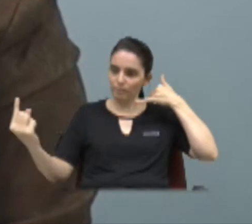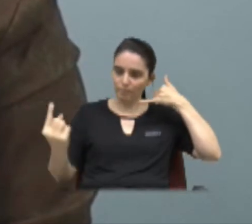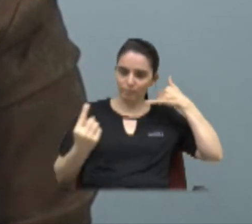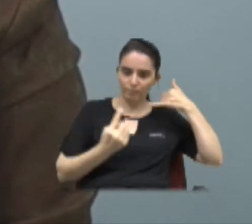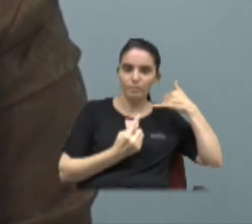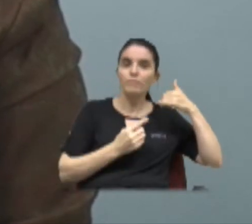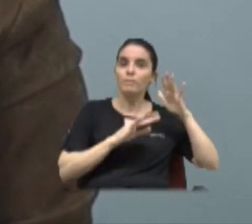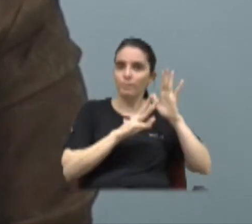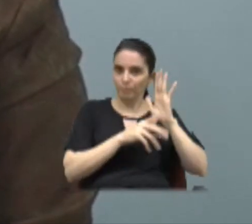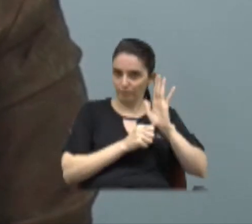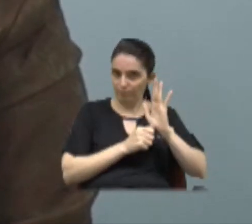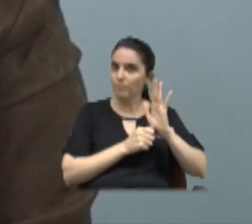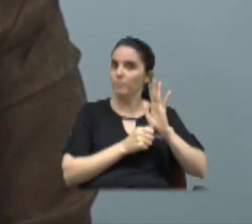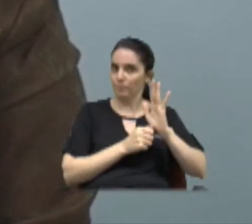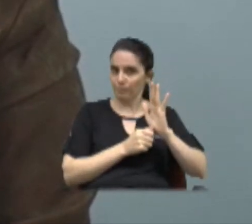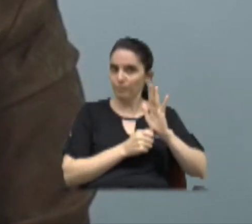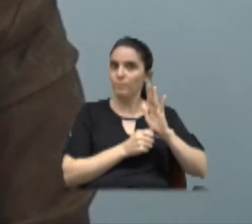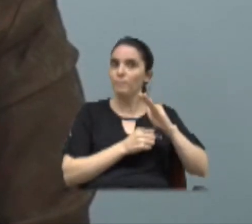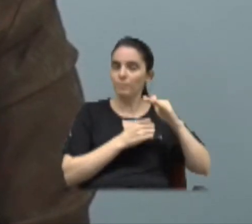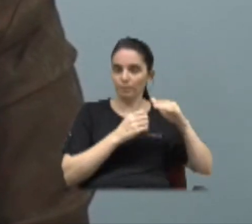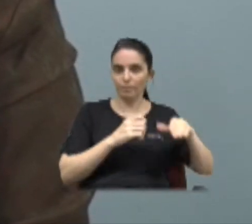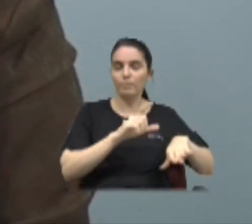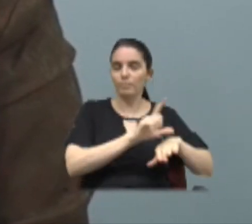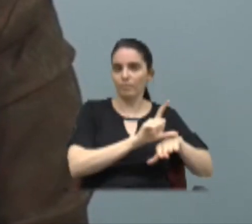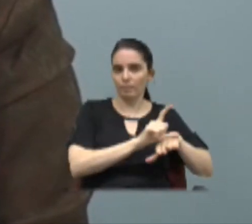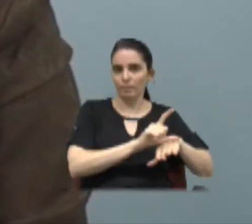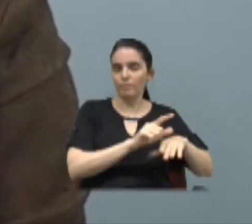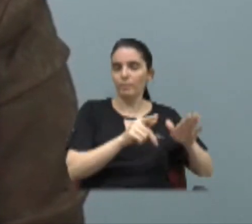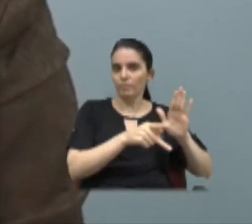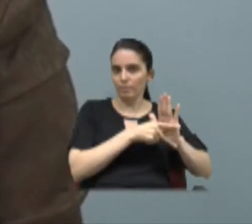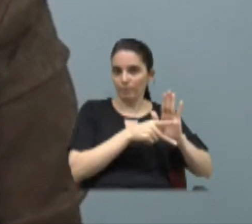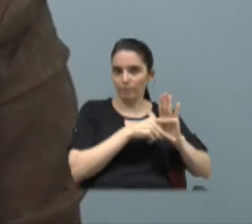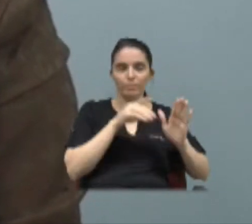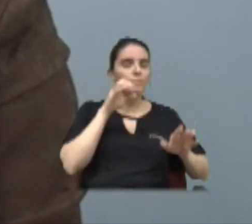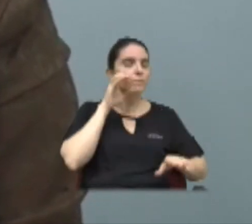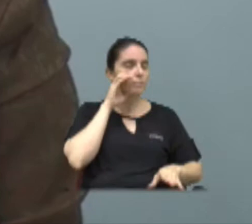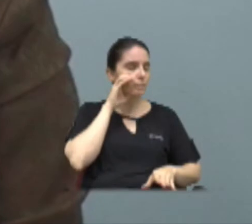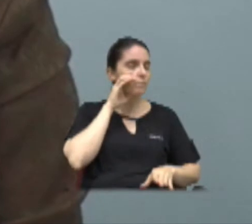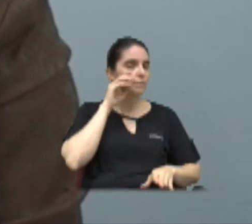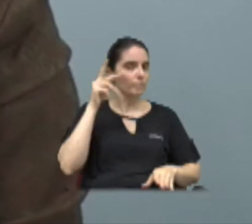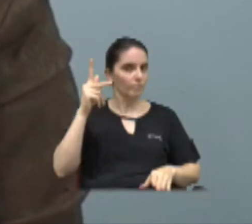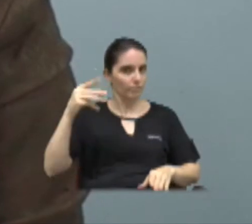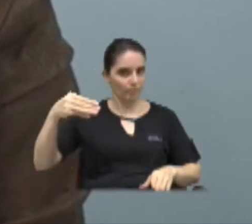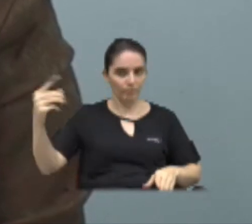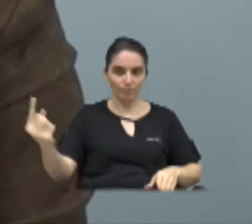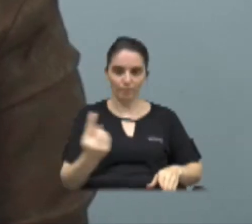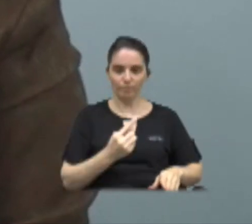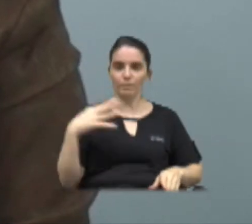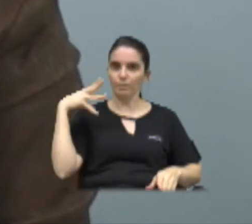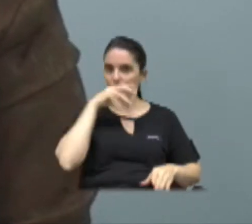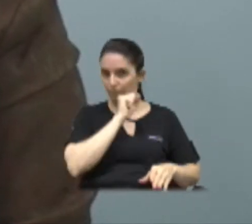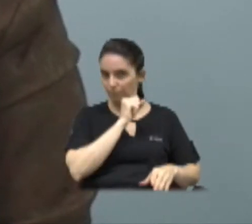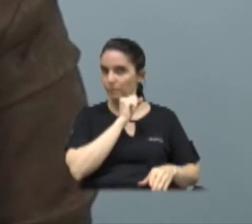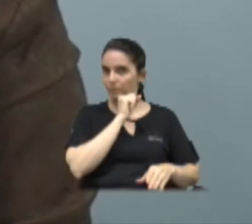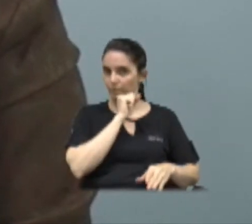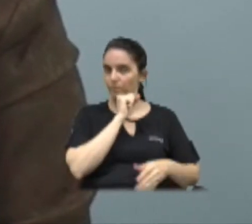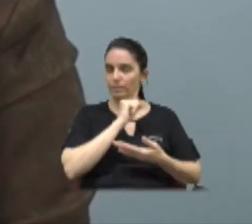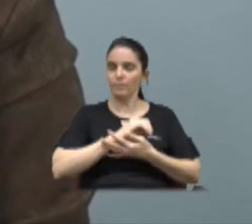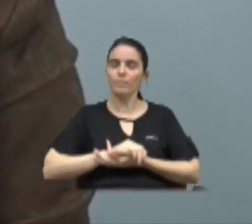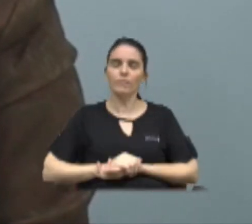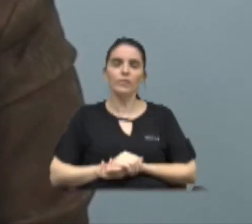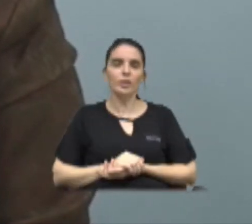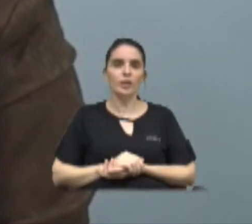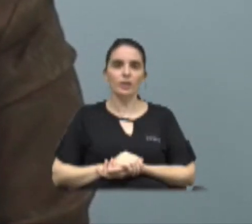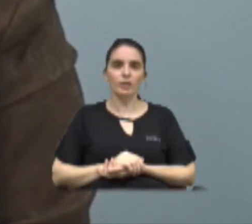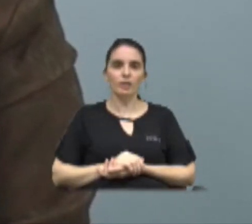os bandidos que estavam dentro do meu comércio, inclusive com clientes e tudo. Então, a rapidez, como realmente